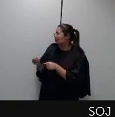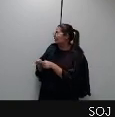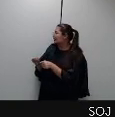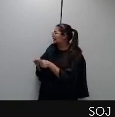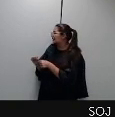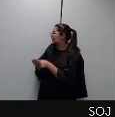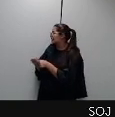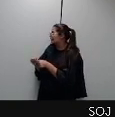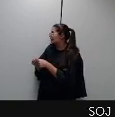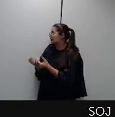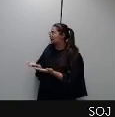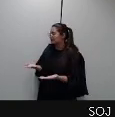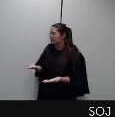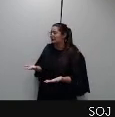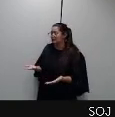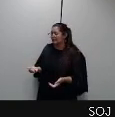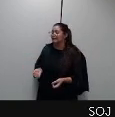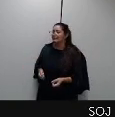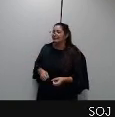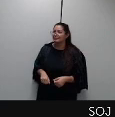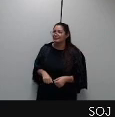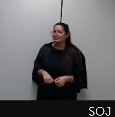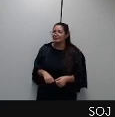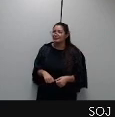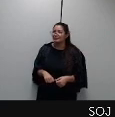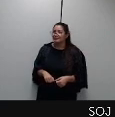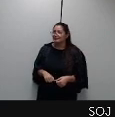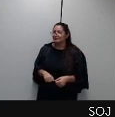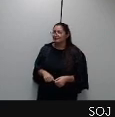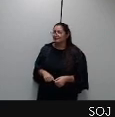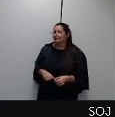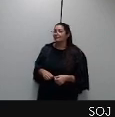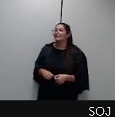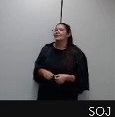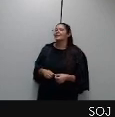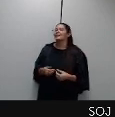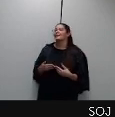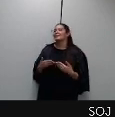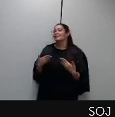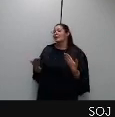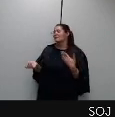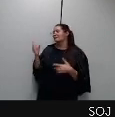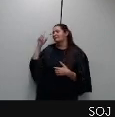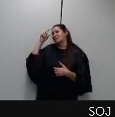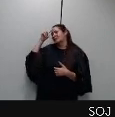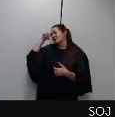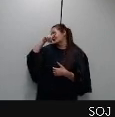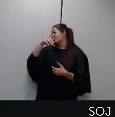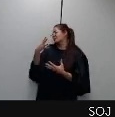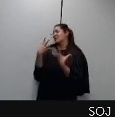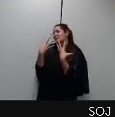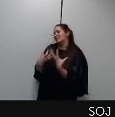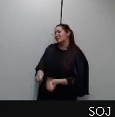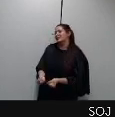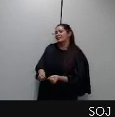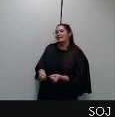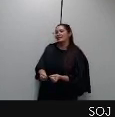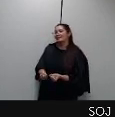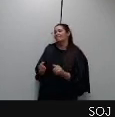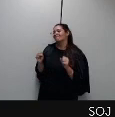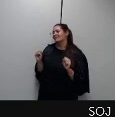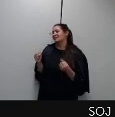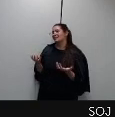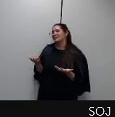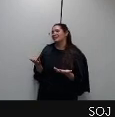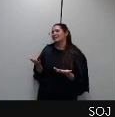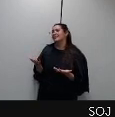o seu as cores Me desculpe por favor de dificuldade de aceitar isto Eu